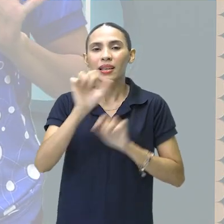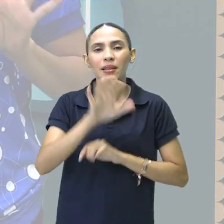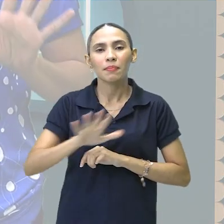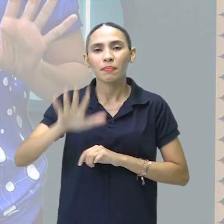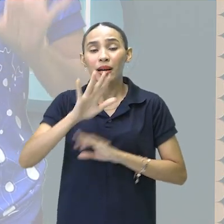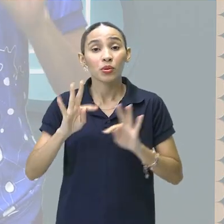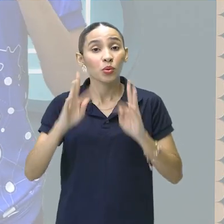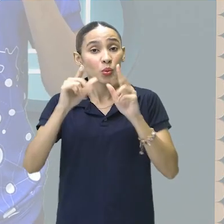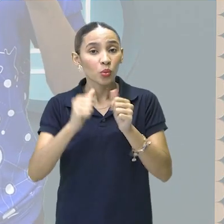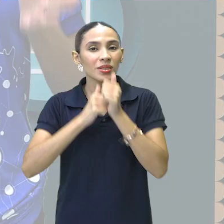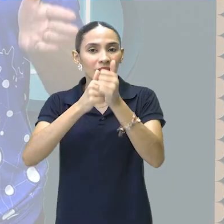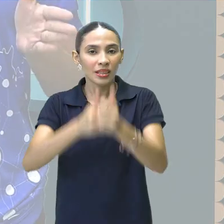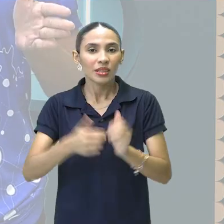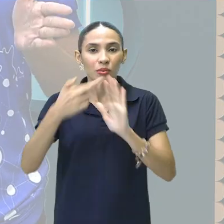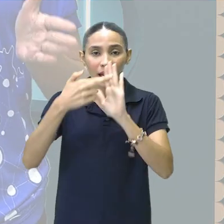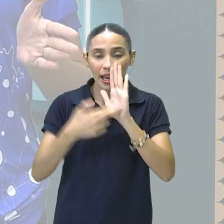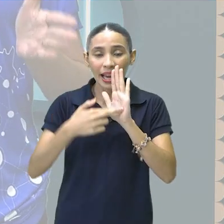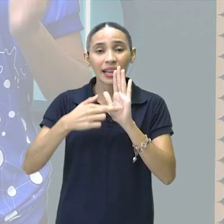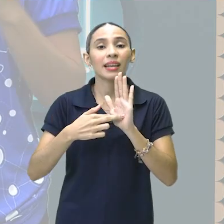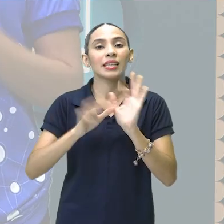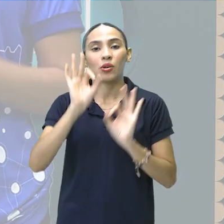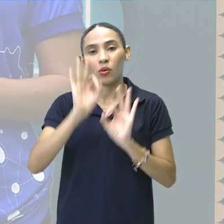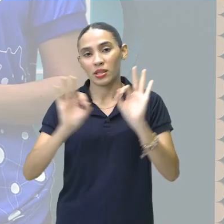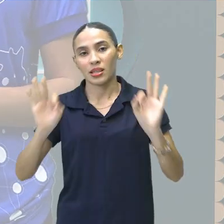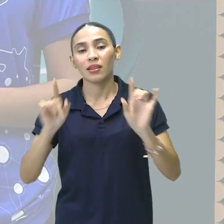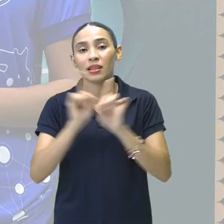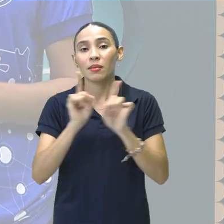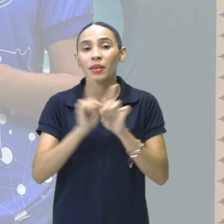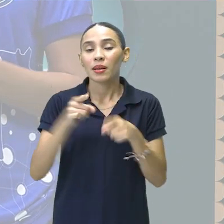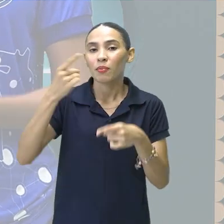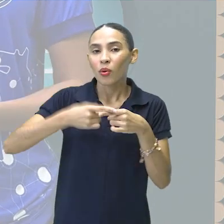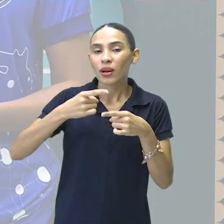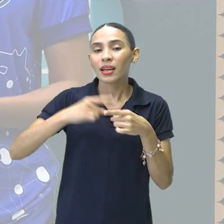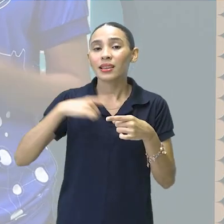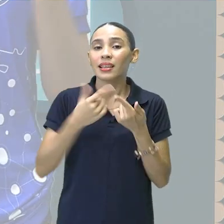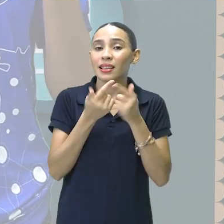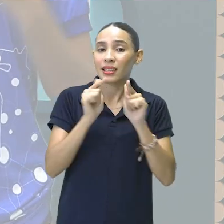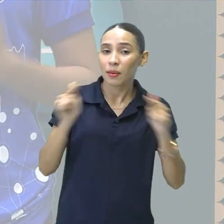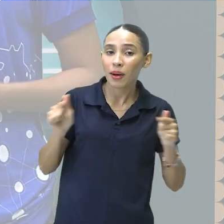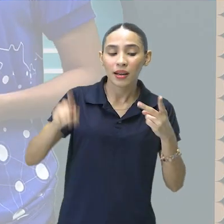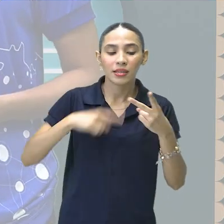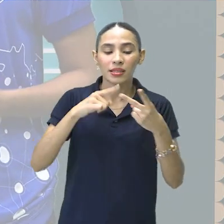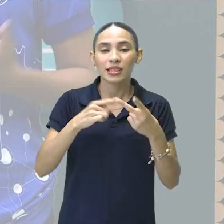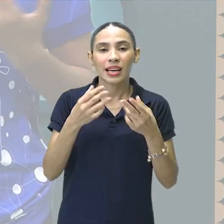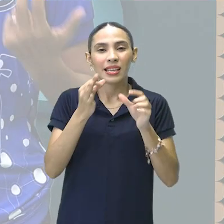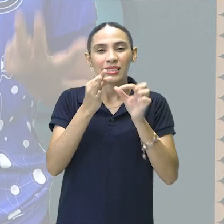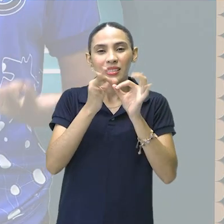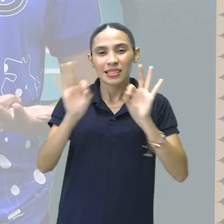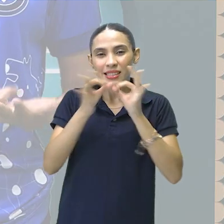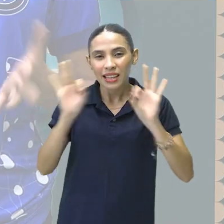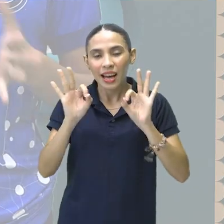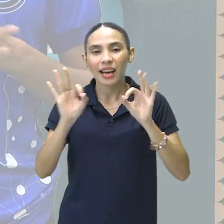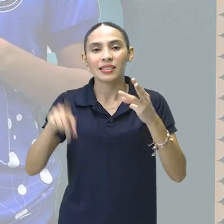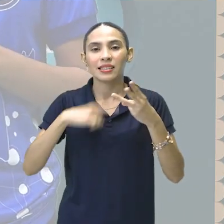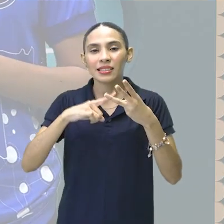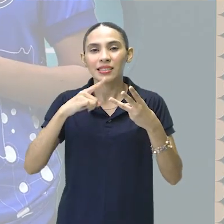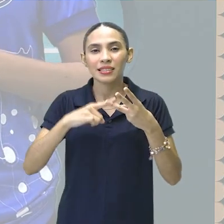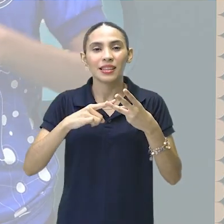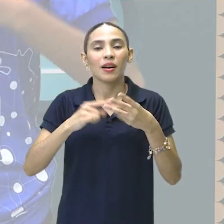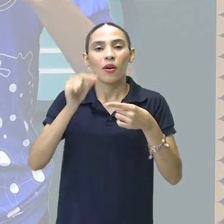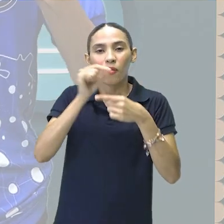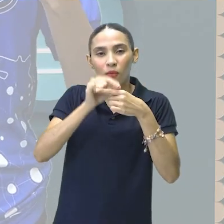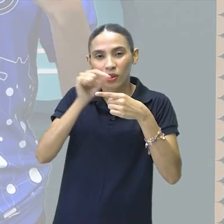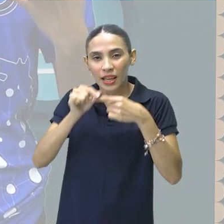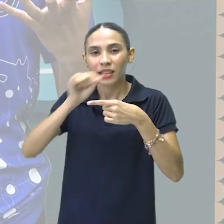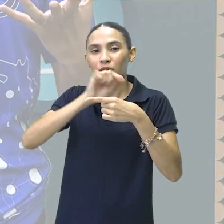com regra e bem organizado, porque possui gramática, sintaxe, semântica,